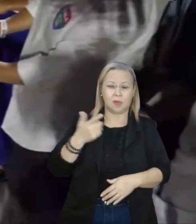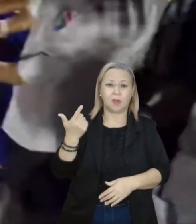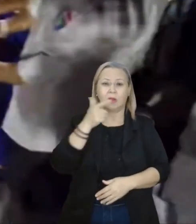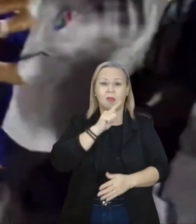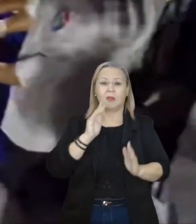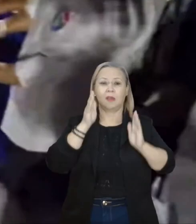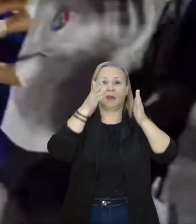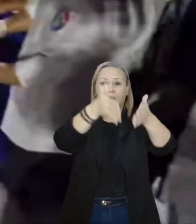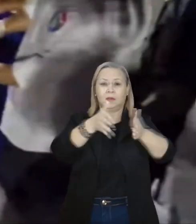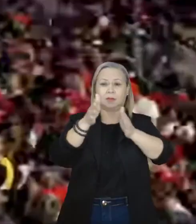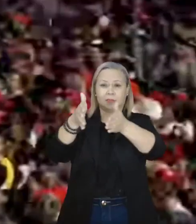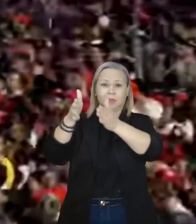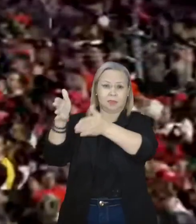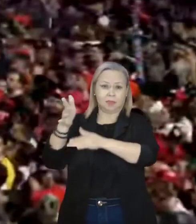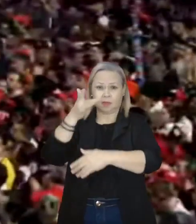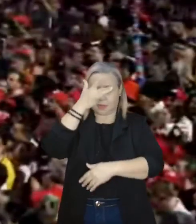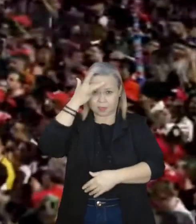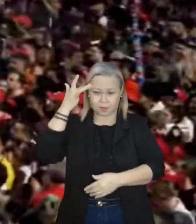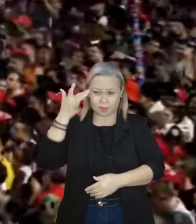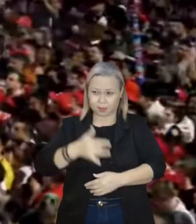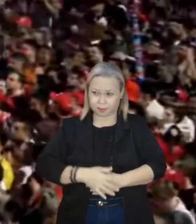Gente,